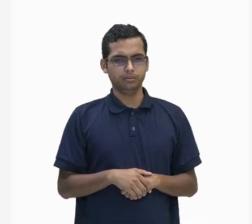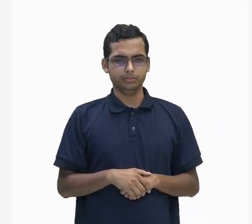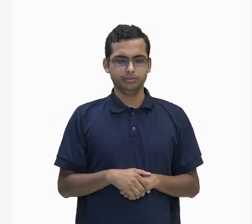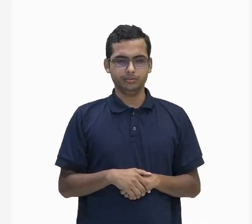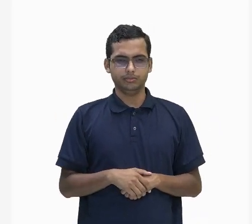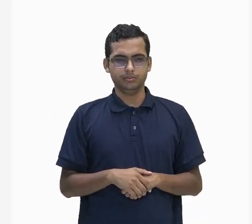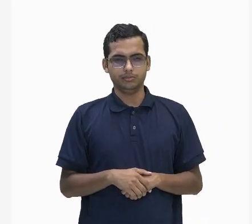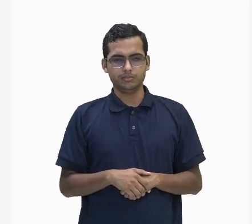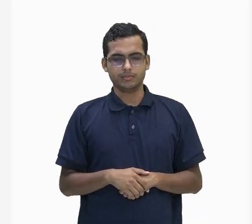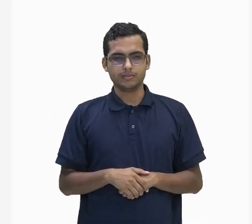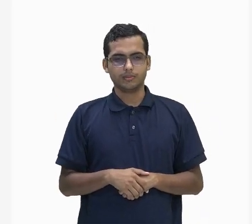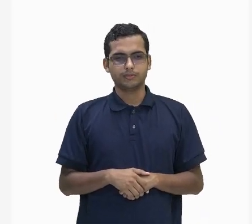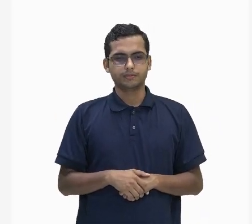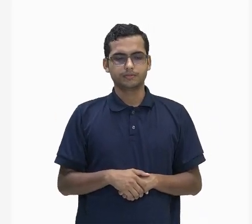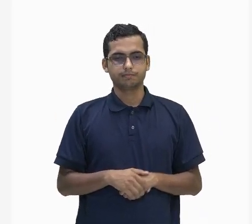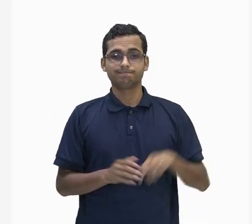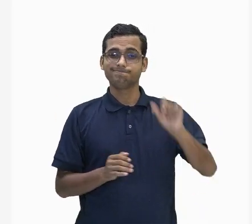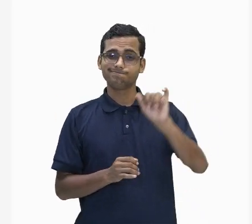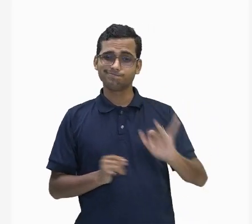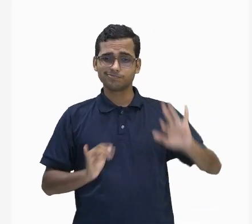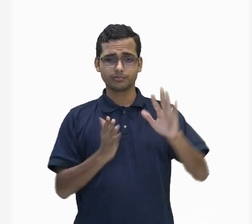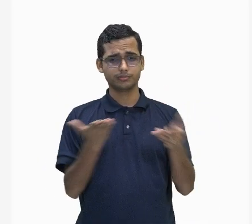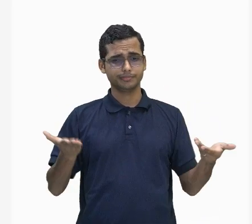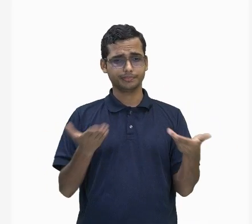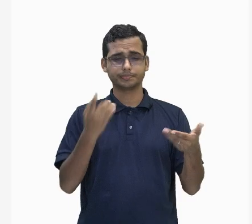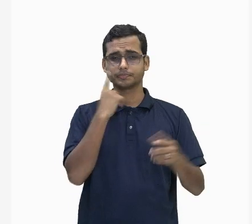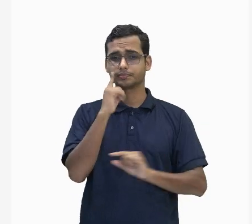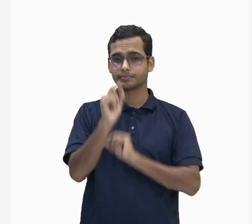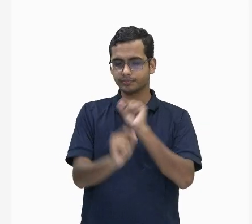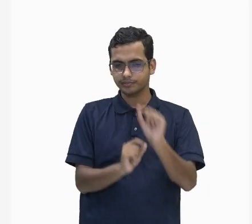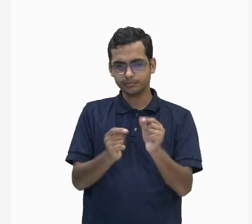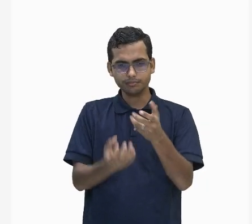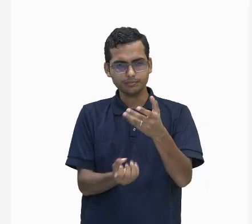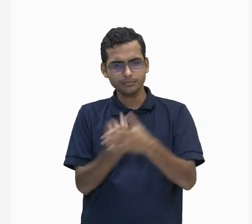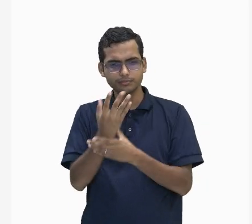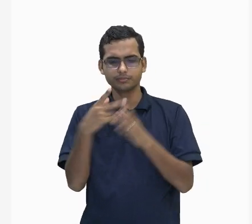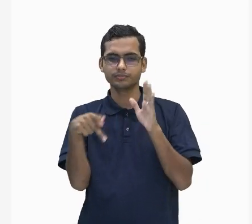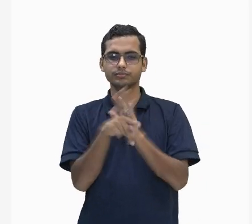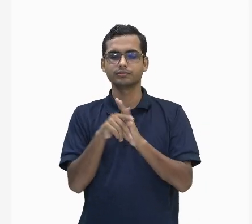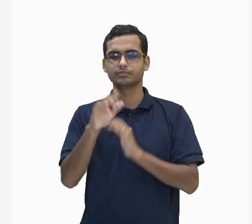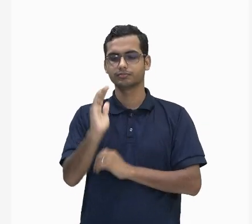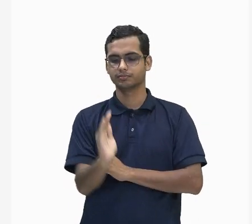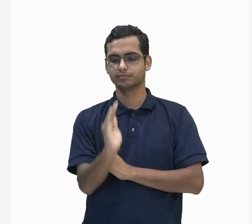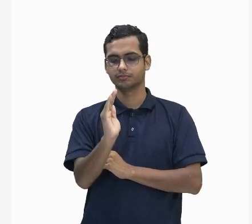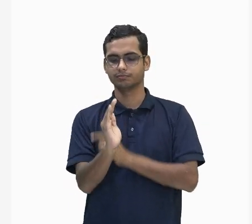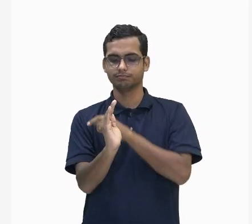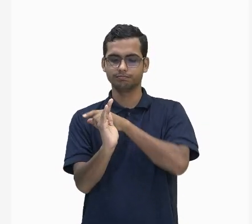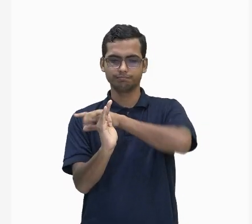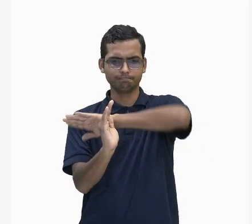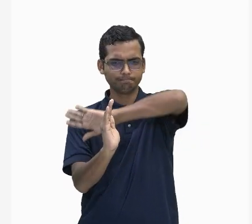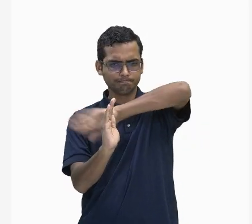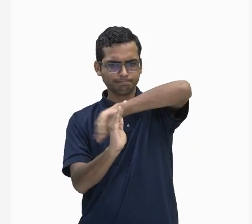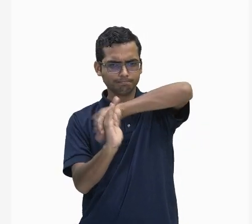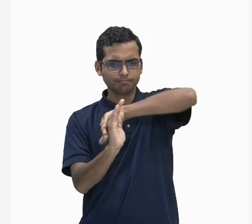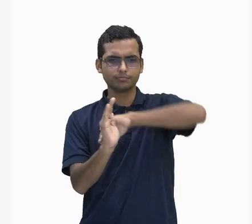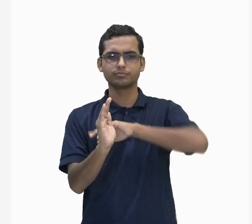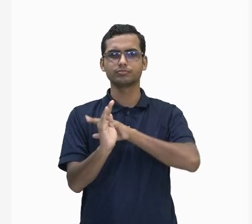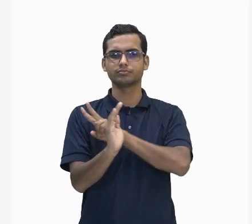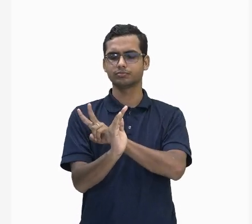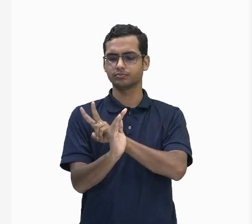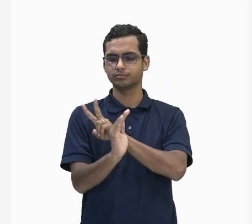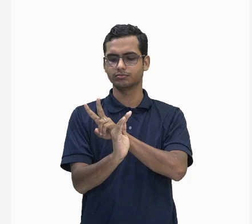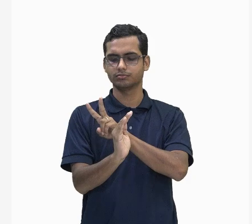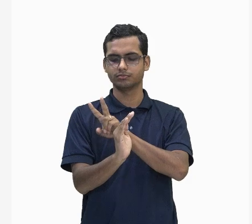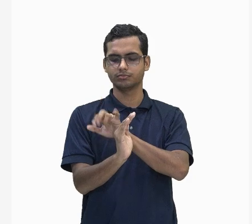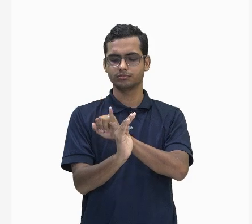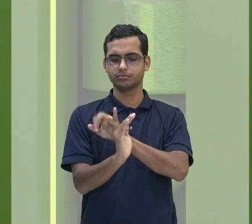vértice. E a imagem agora, pessoal, vejam só, ela vai se formar atrás do espelho. Ela vai ser virtual, direita